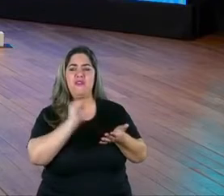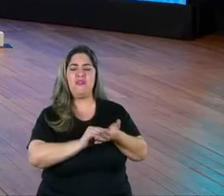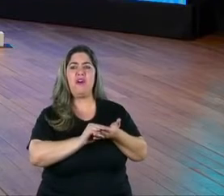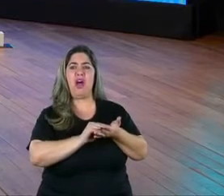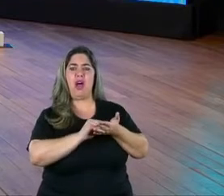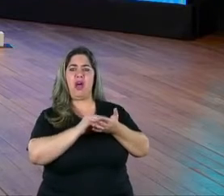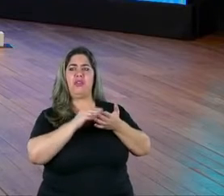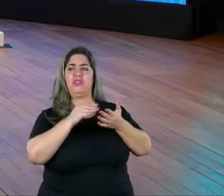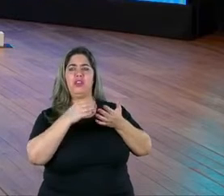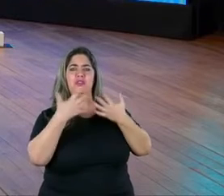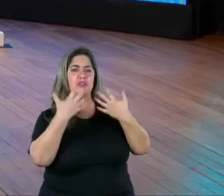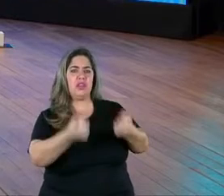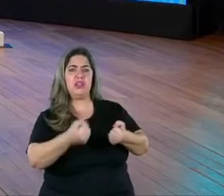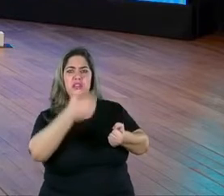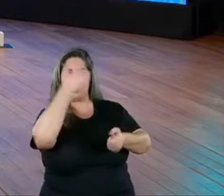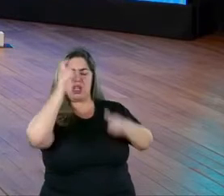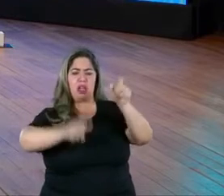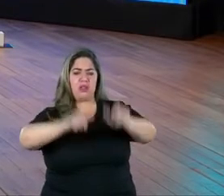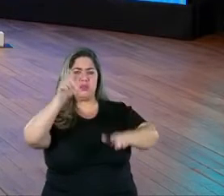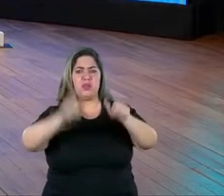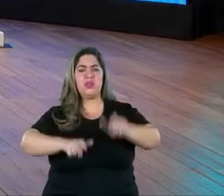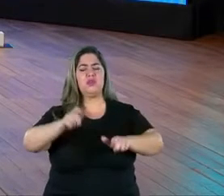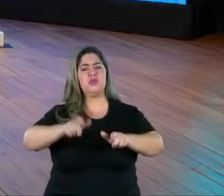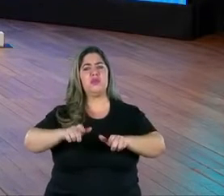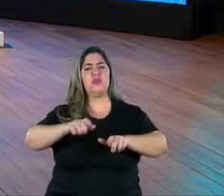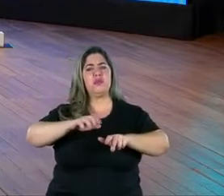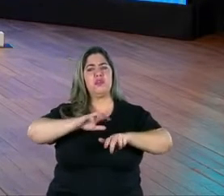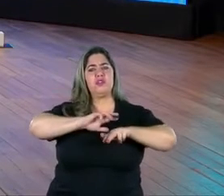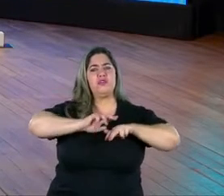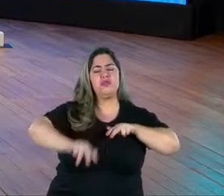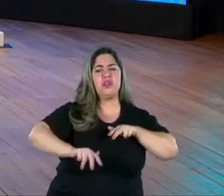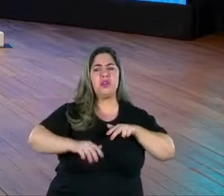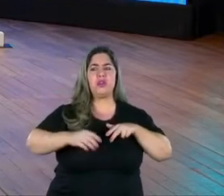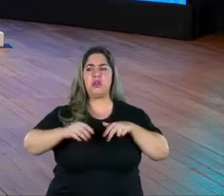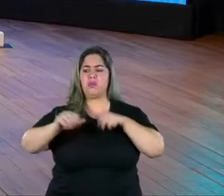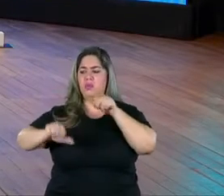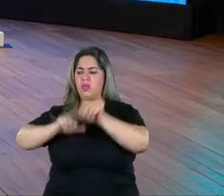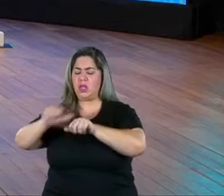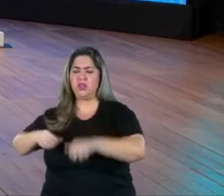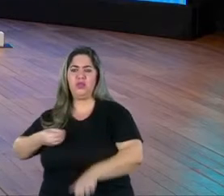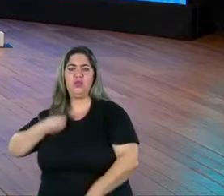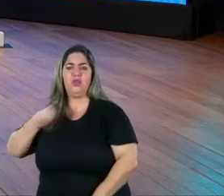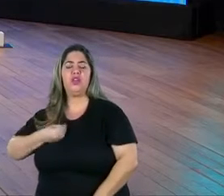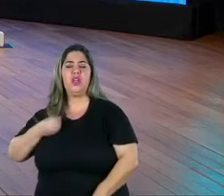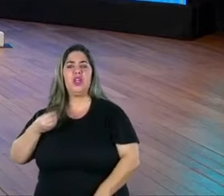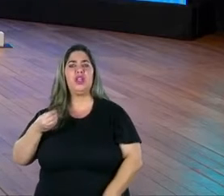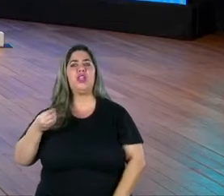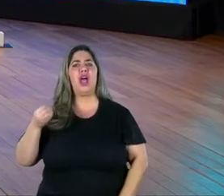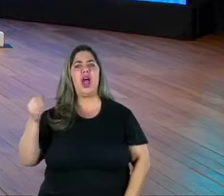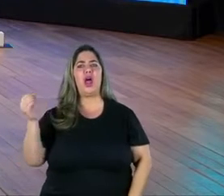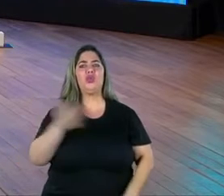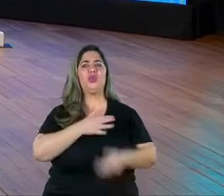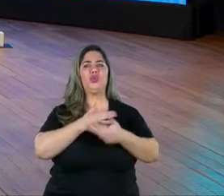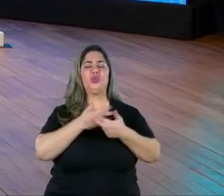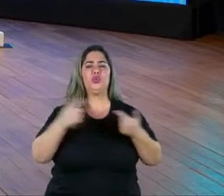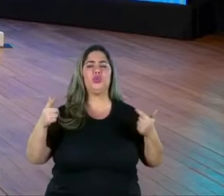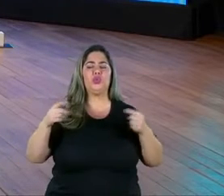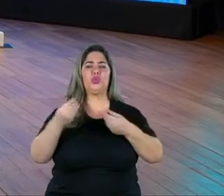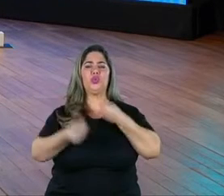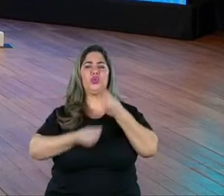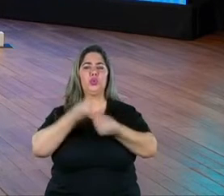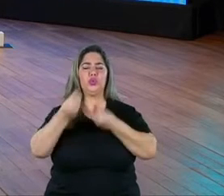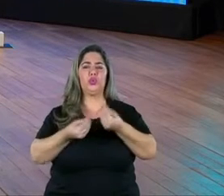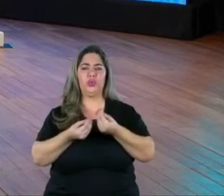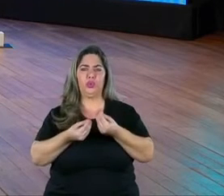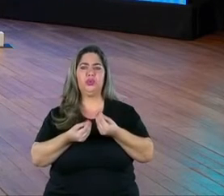étnicas, sexuais, biopolíticas. Mudar de vida e mudar de via é um novo imperativo categórico à maneira de